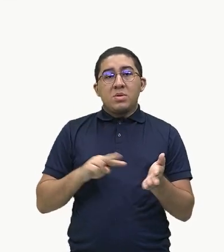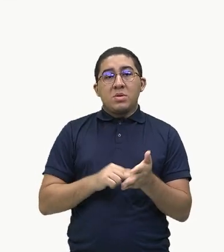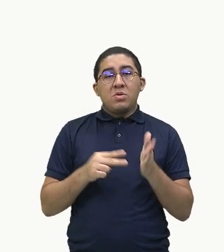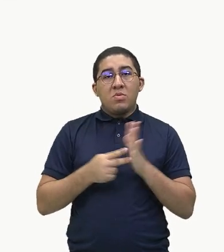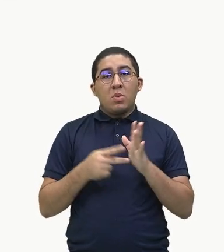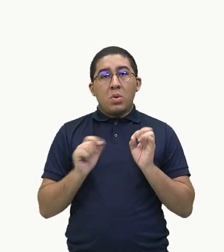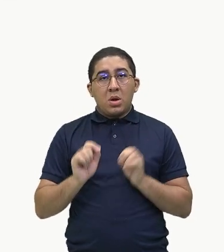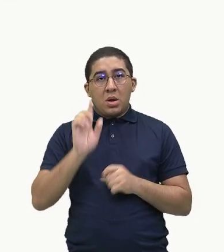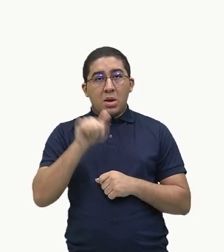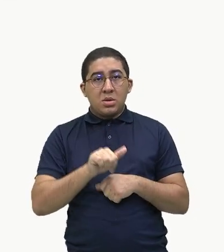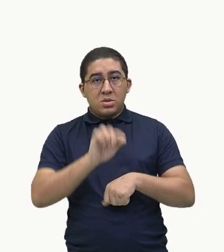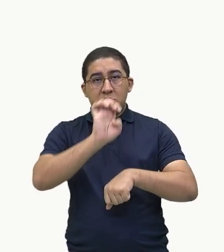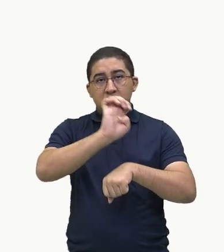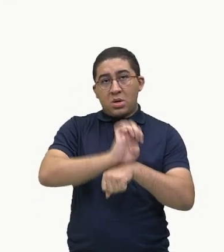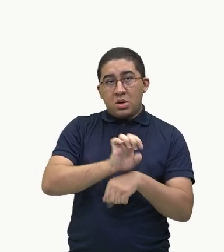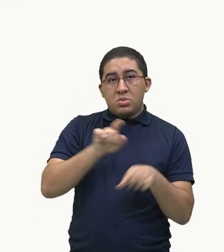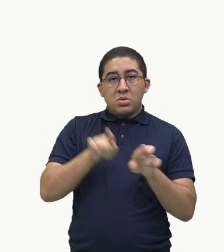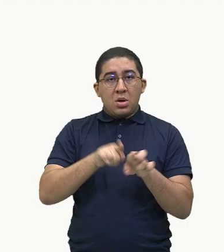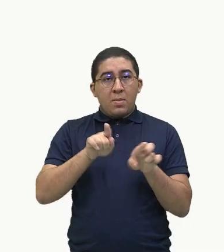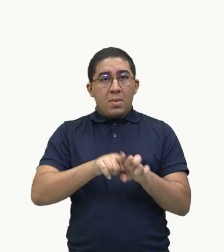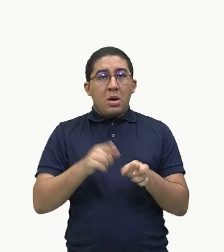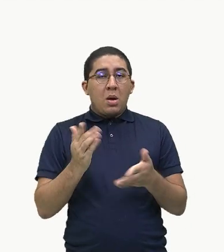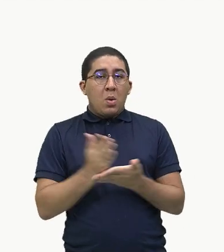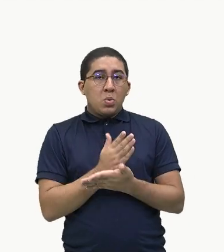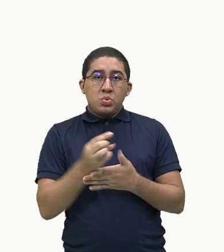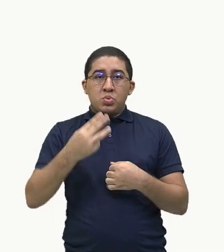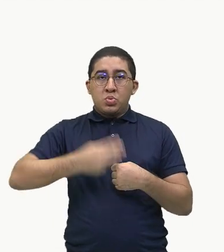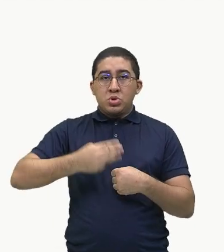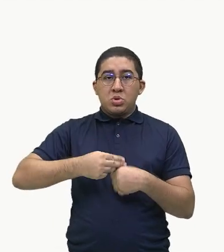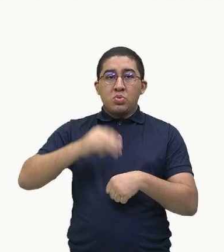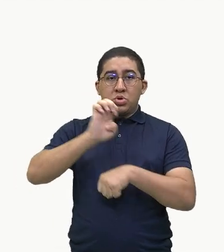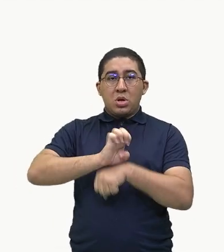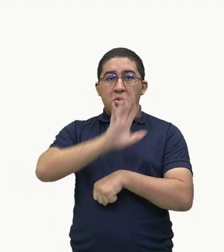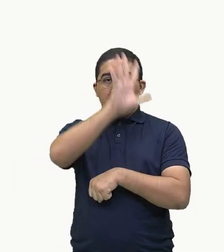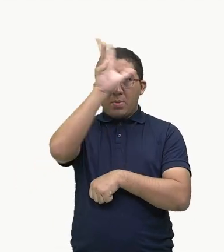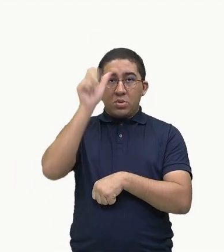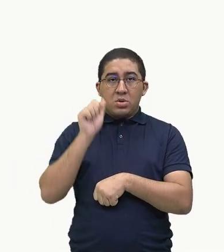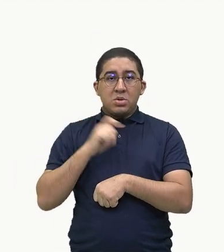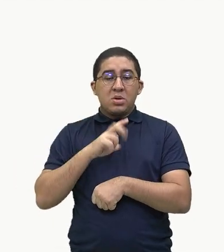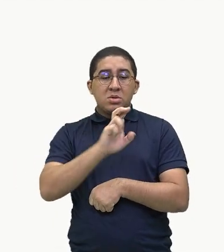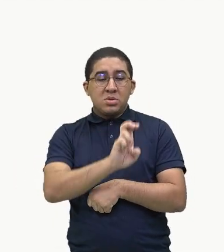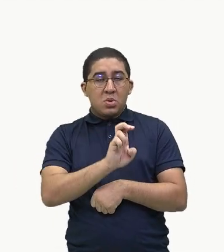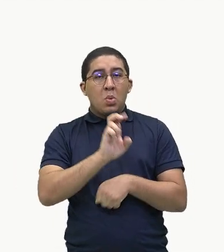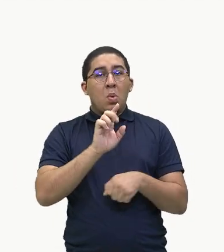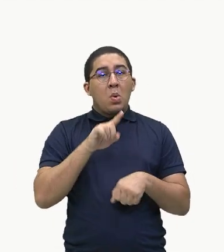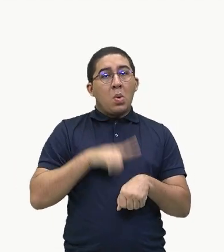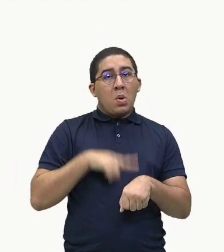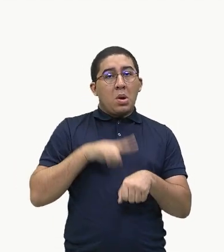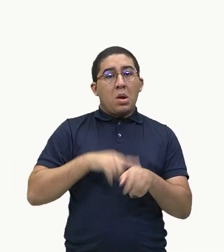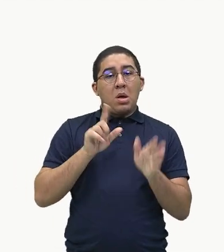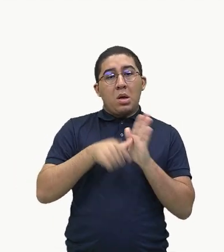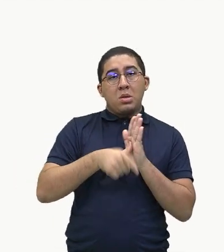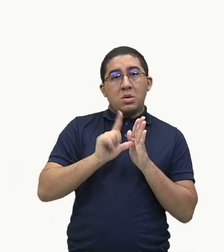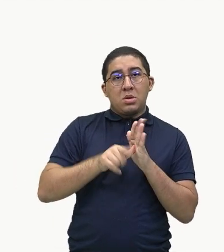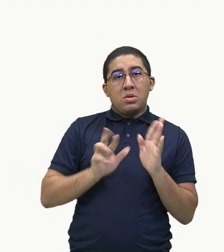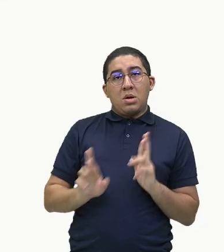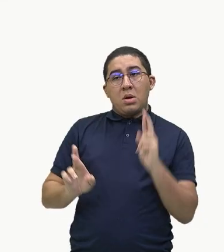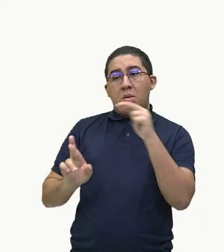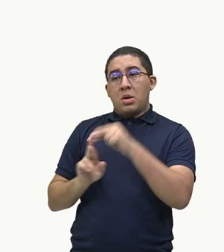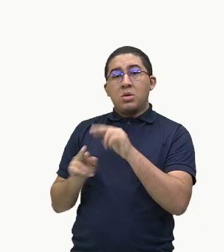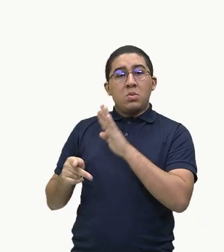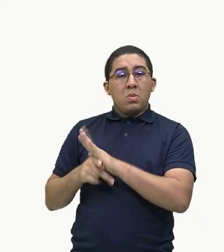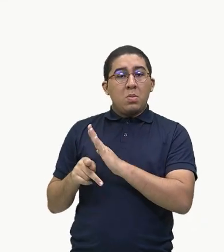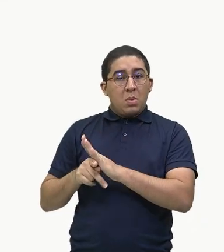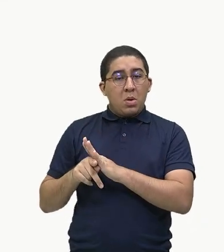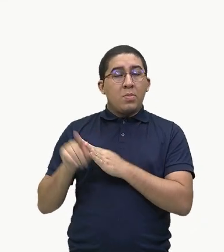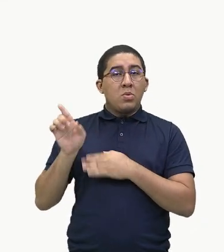e esses municípios do Amazonas, eles estão com 5 horas de atraso em relação ao